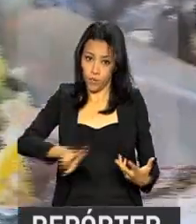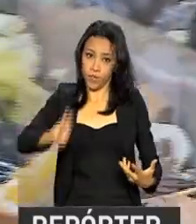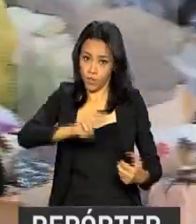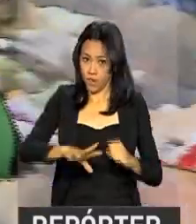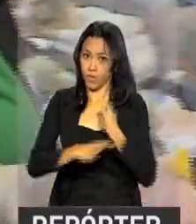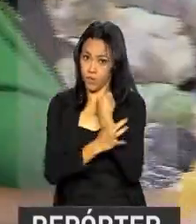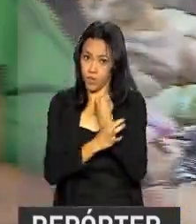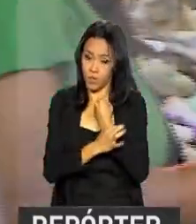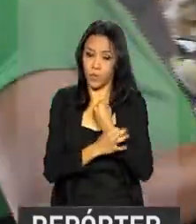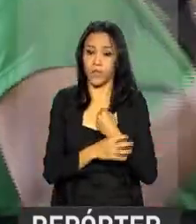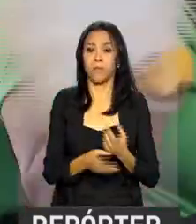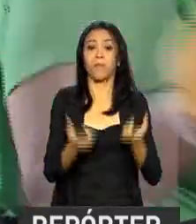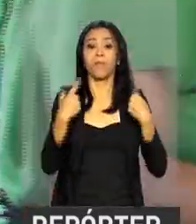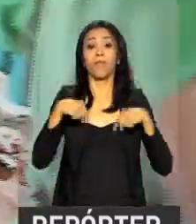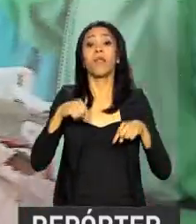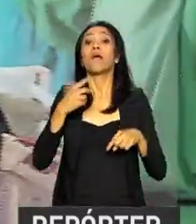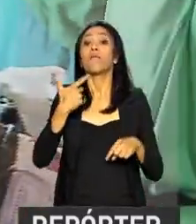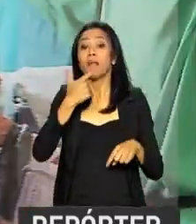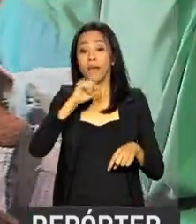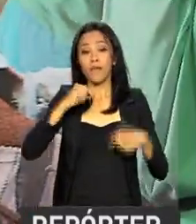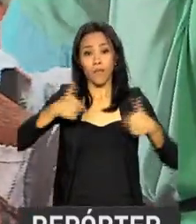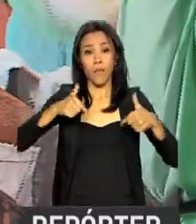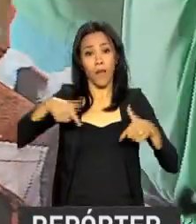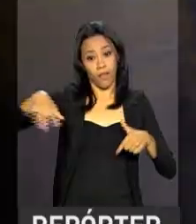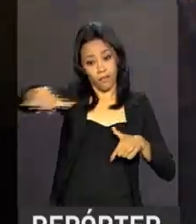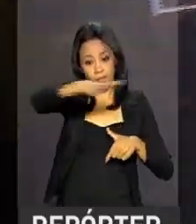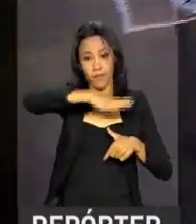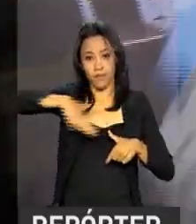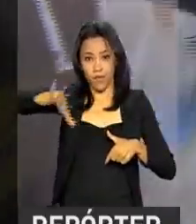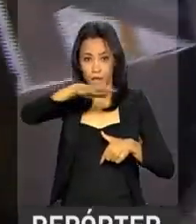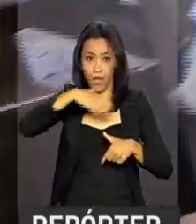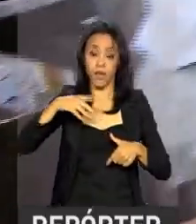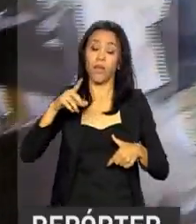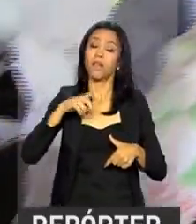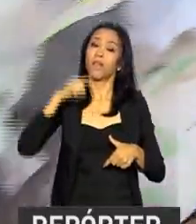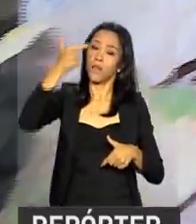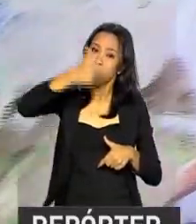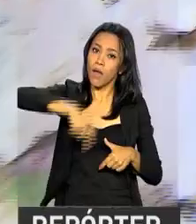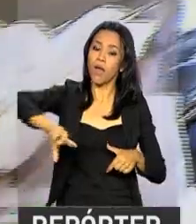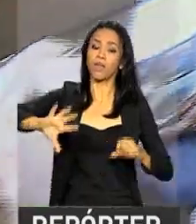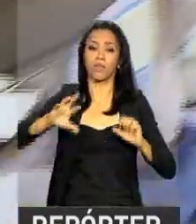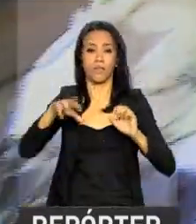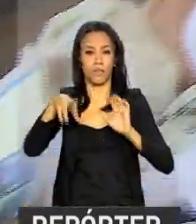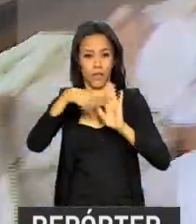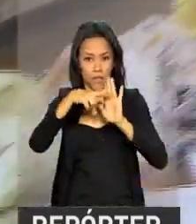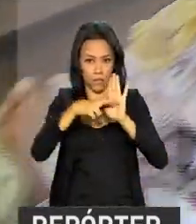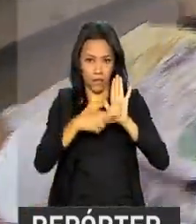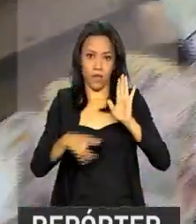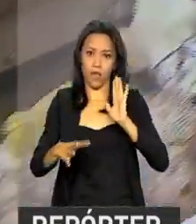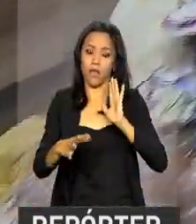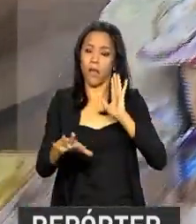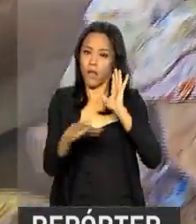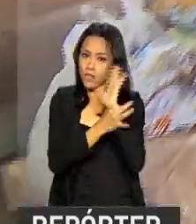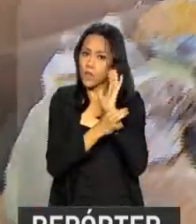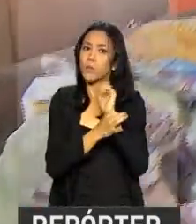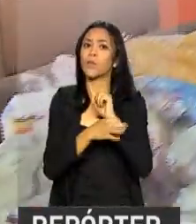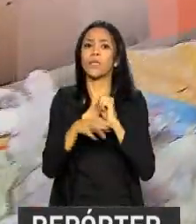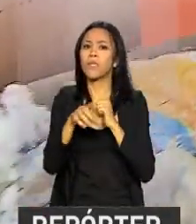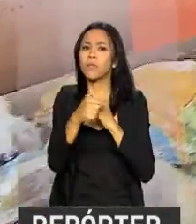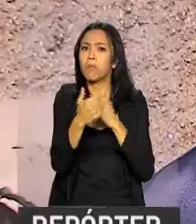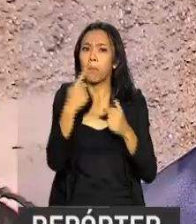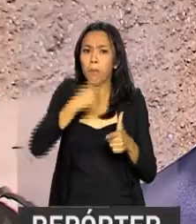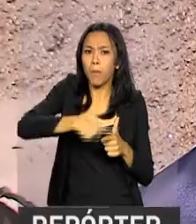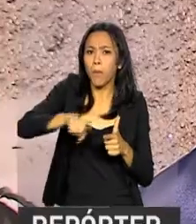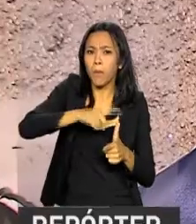para quem já está no ramo da compostagem a resolução traz mais garantias de que o produto não tem nenhum risco para a população